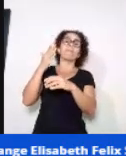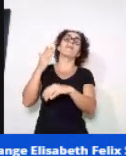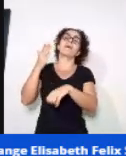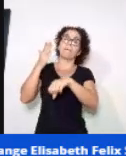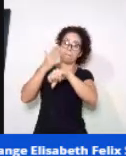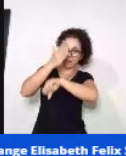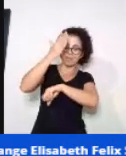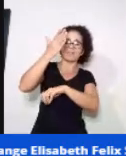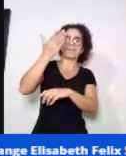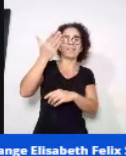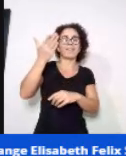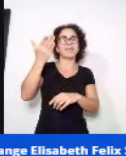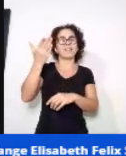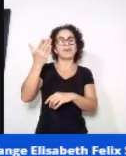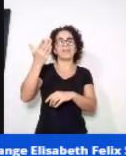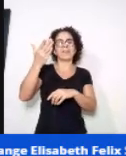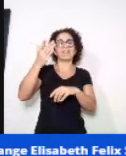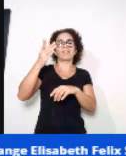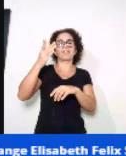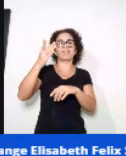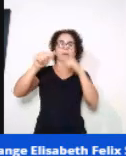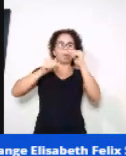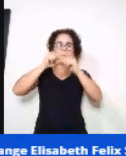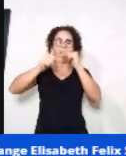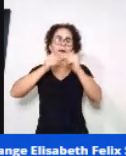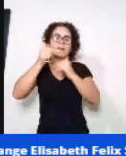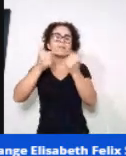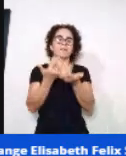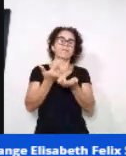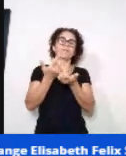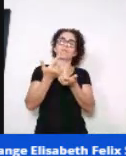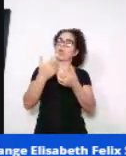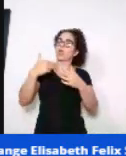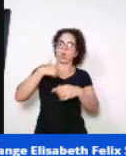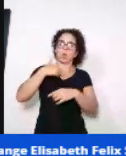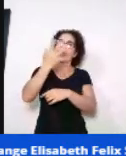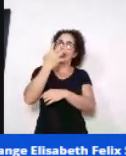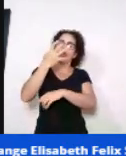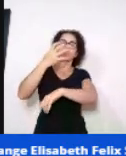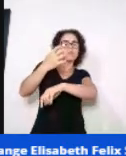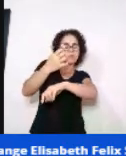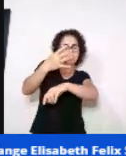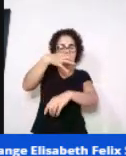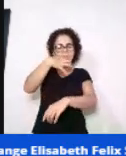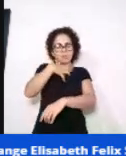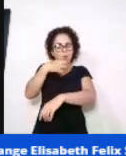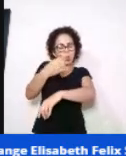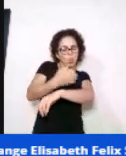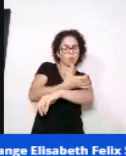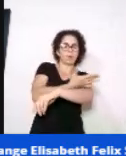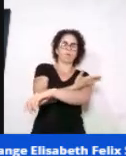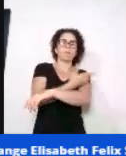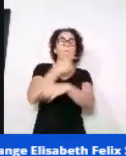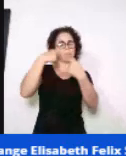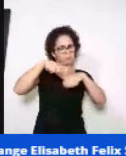quero emoções. Quero sentir tudo isso, né? Nós